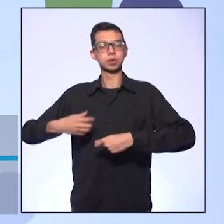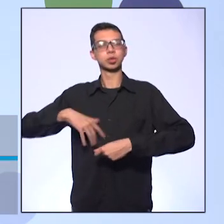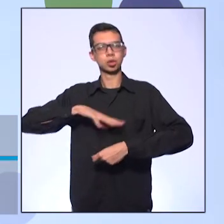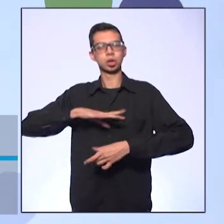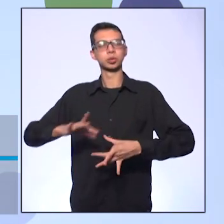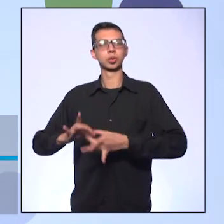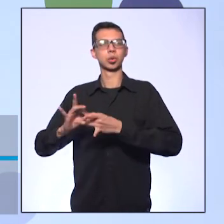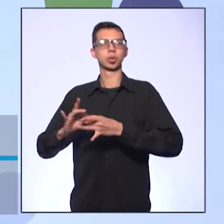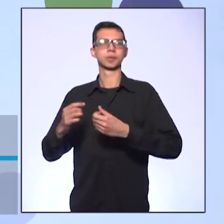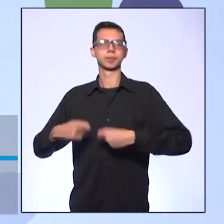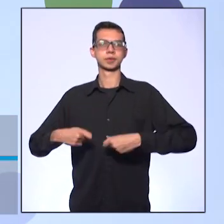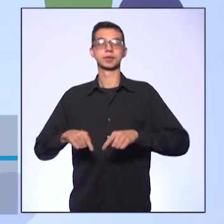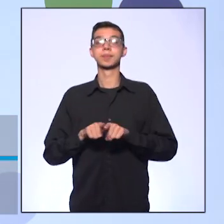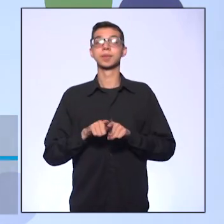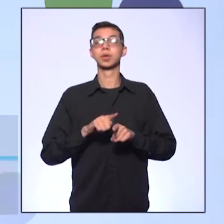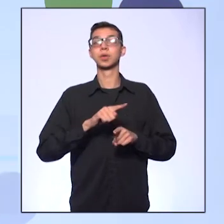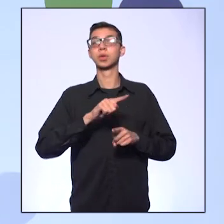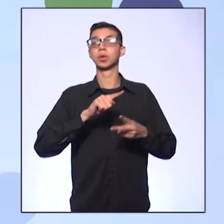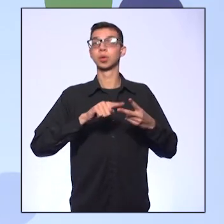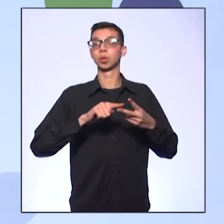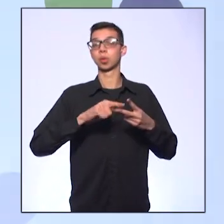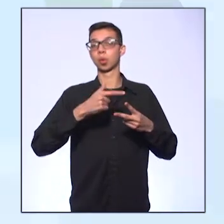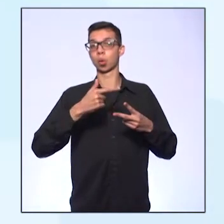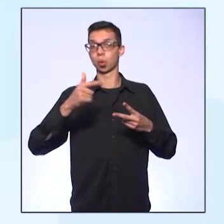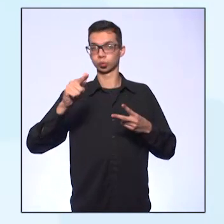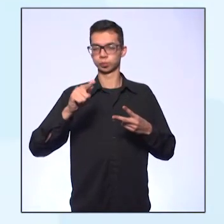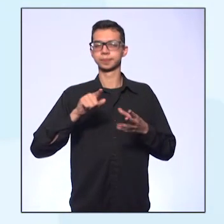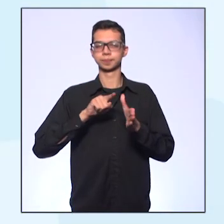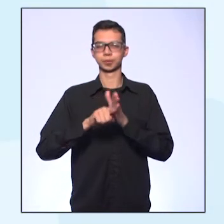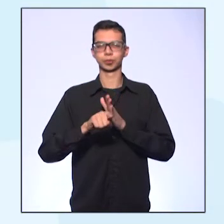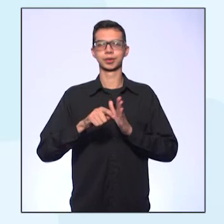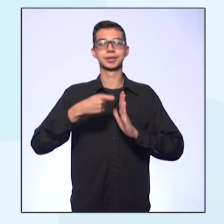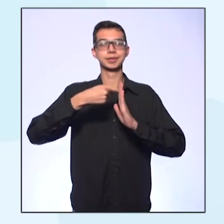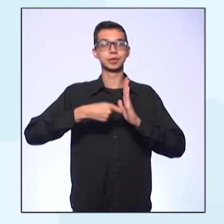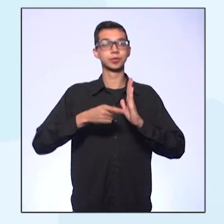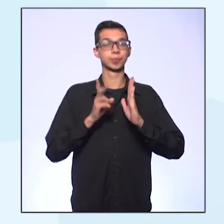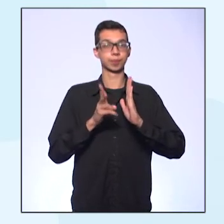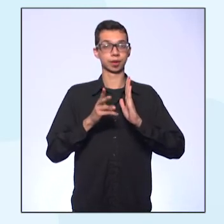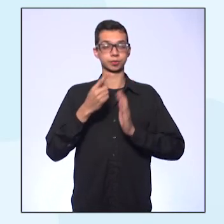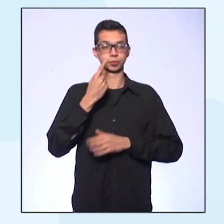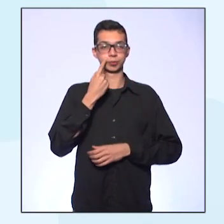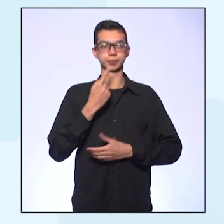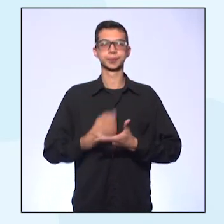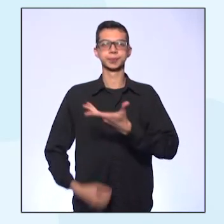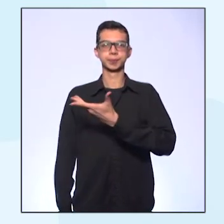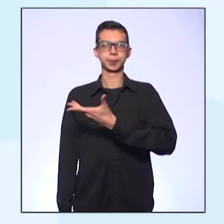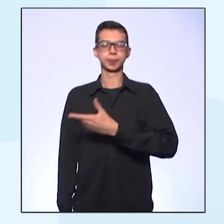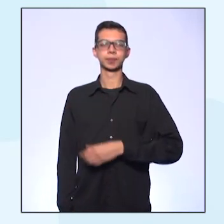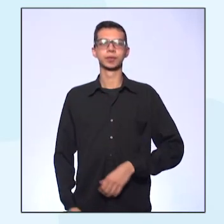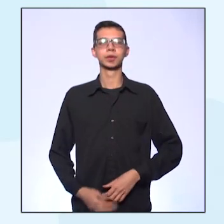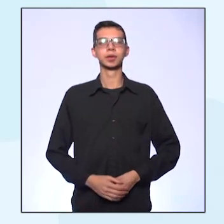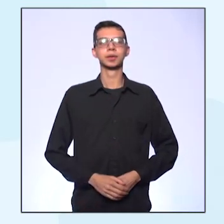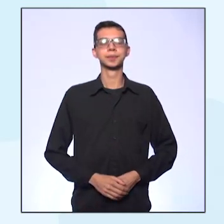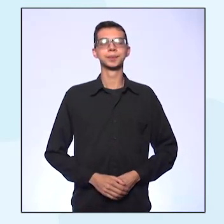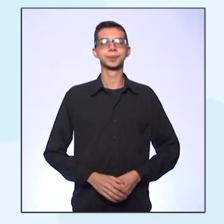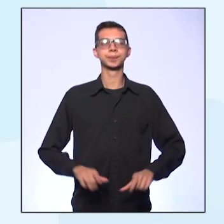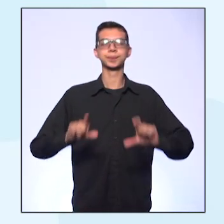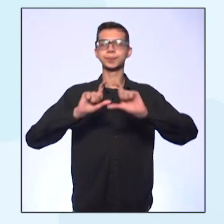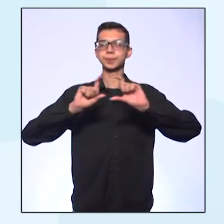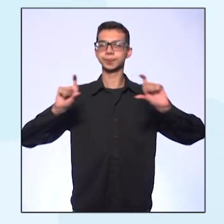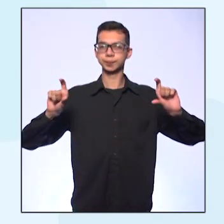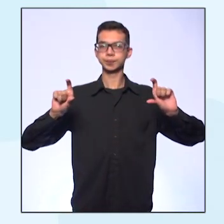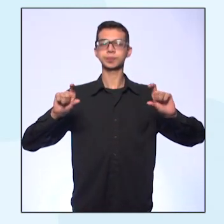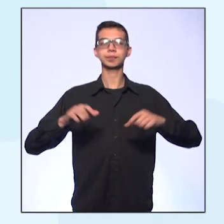outra pergunta dentro do mesmo texto para vocês. Segundo o texto, o mesmo trecho, por que é tão grave ter